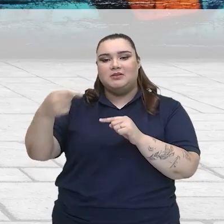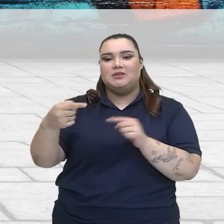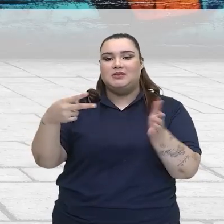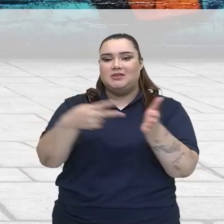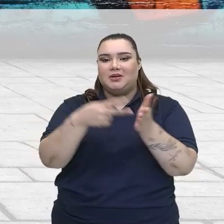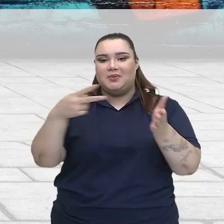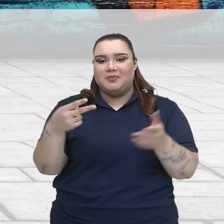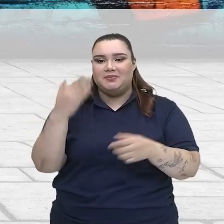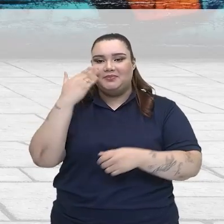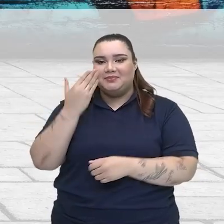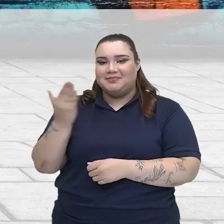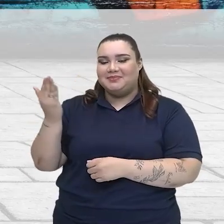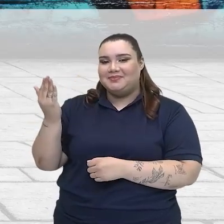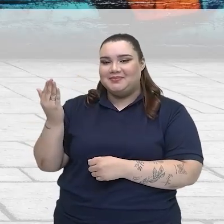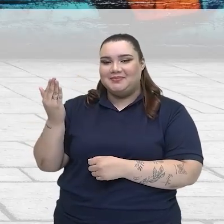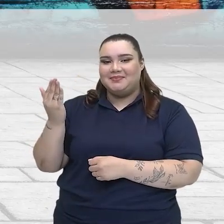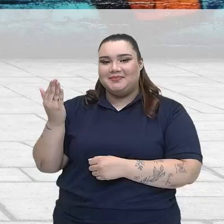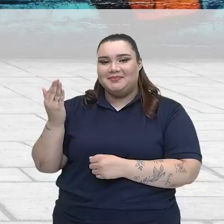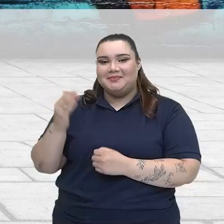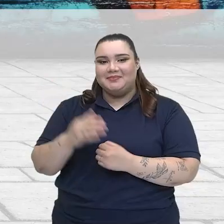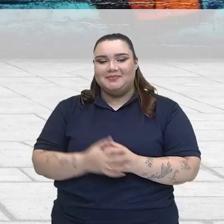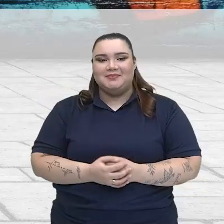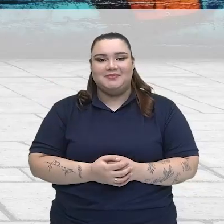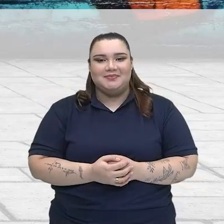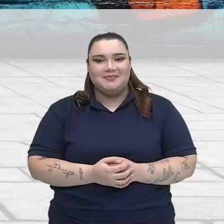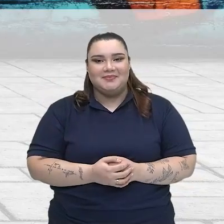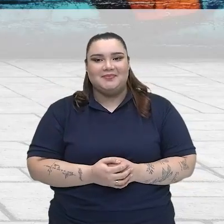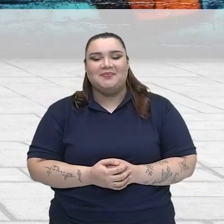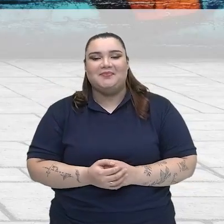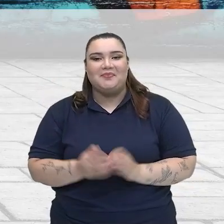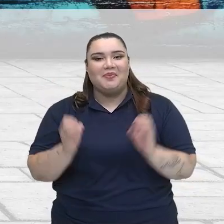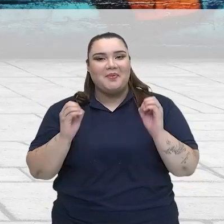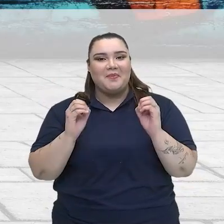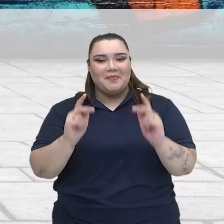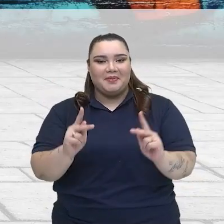conhecer o próximo estilo aí na telinha para vocês.